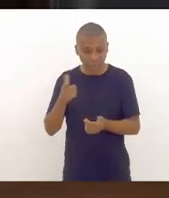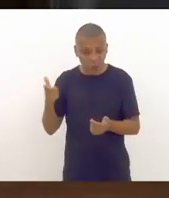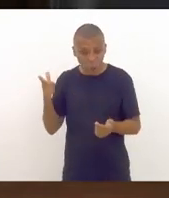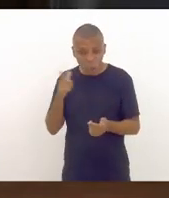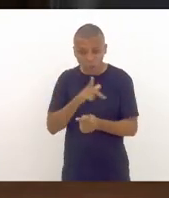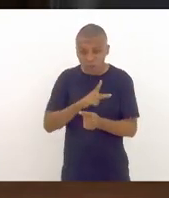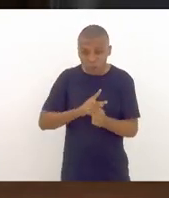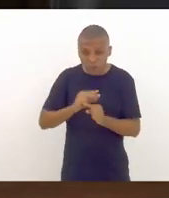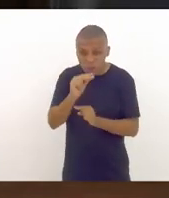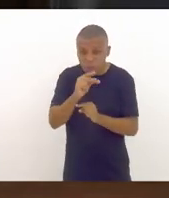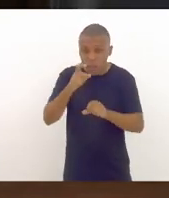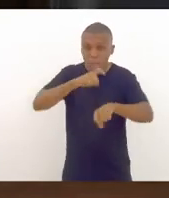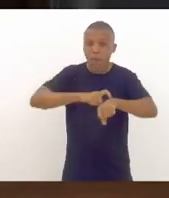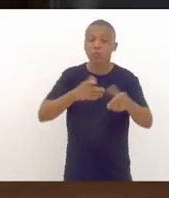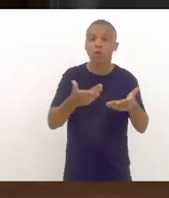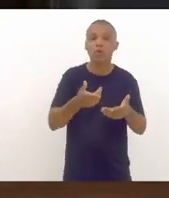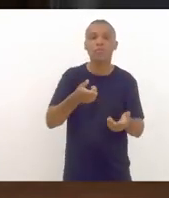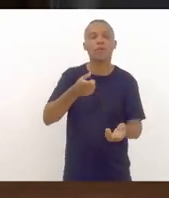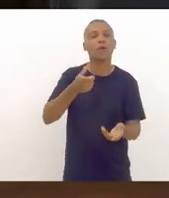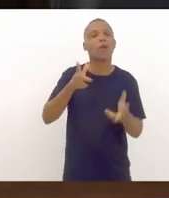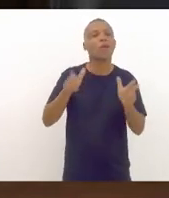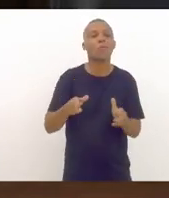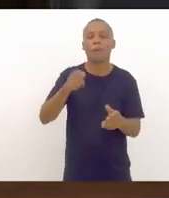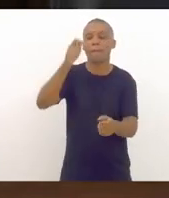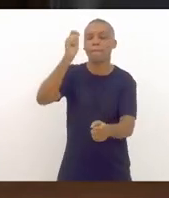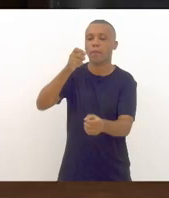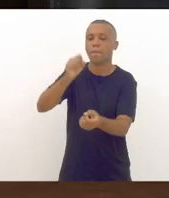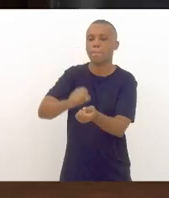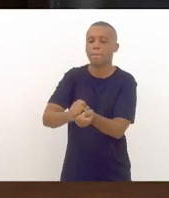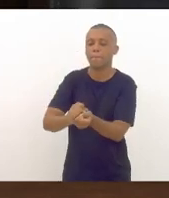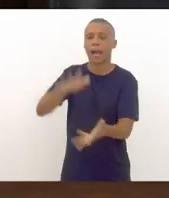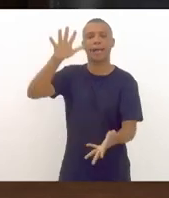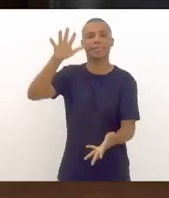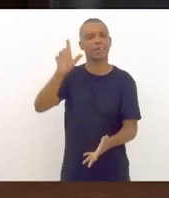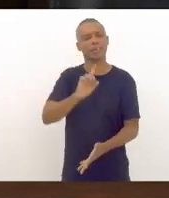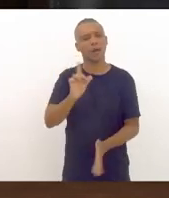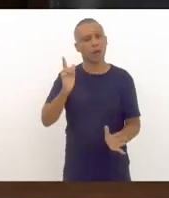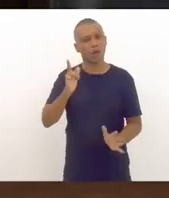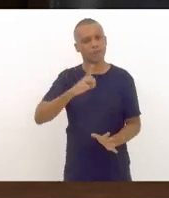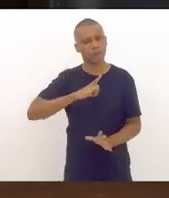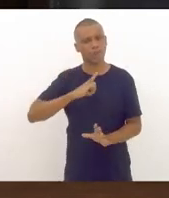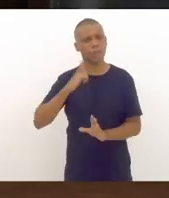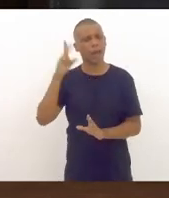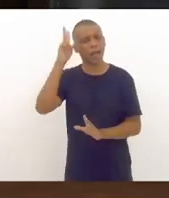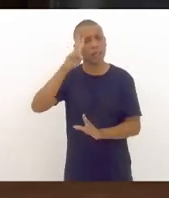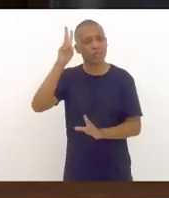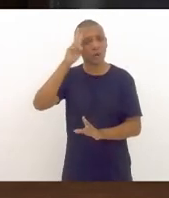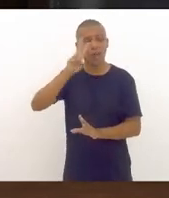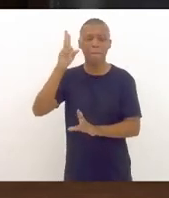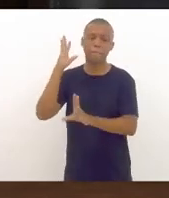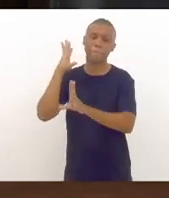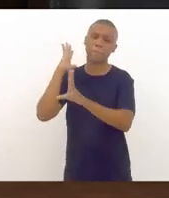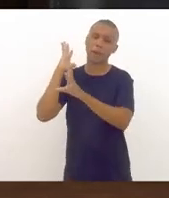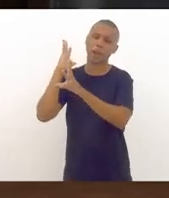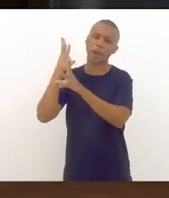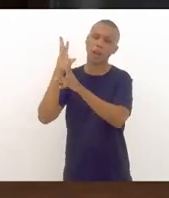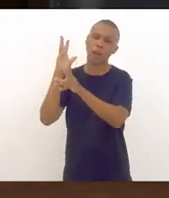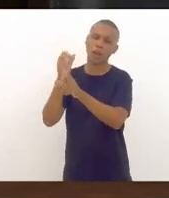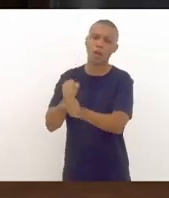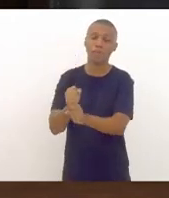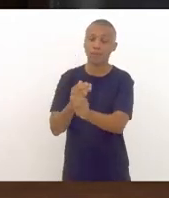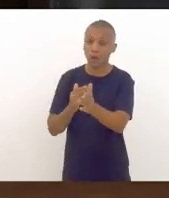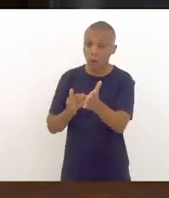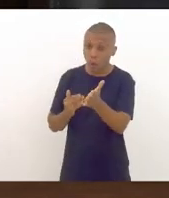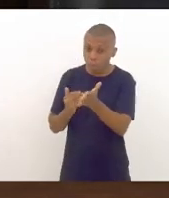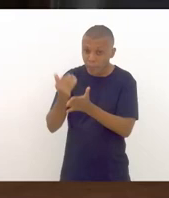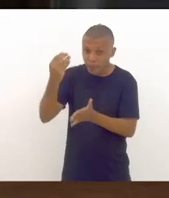aqui hoje num passe de mágica. Você tem uma trajetória. Você começa sua vida como uma